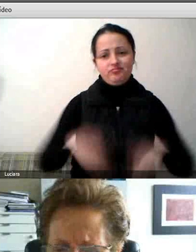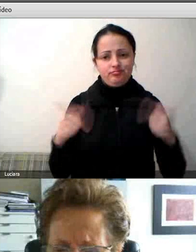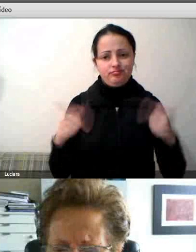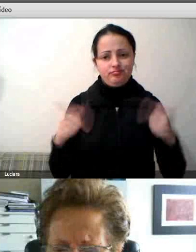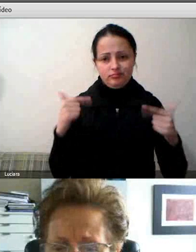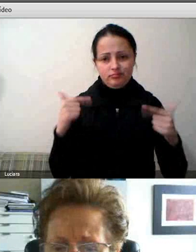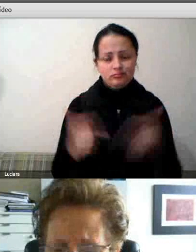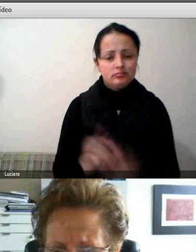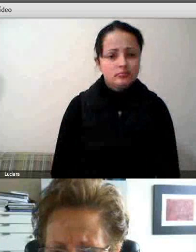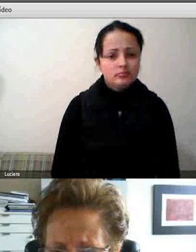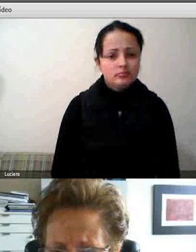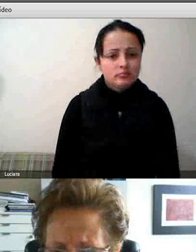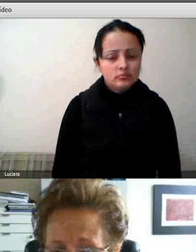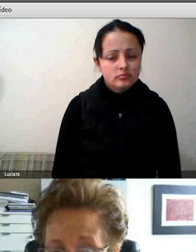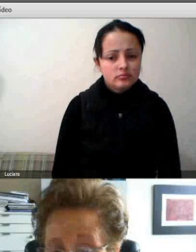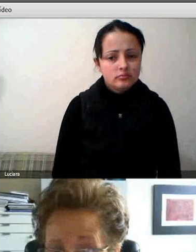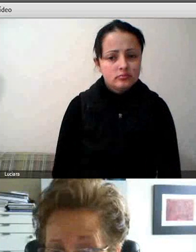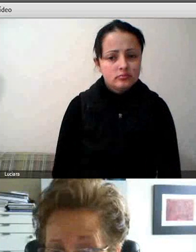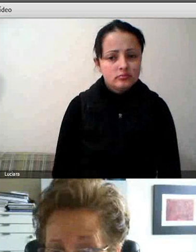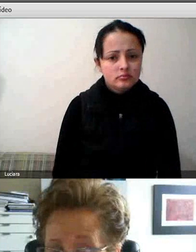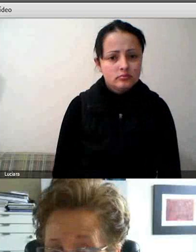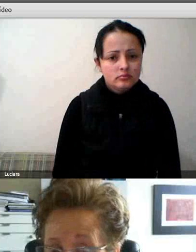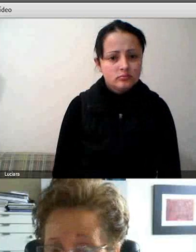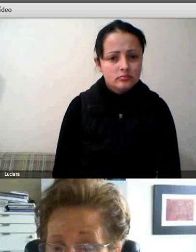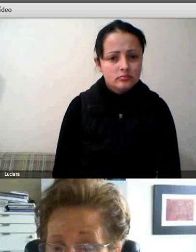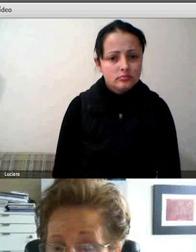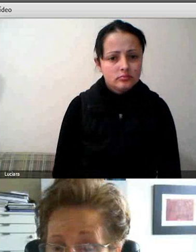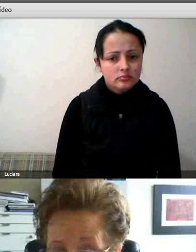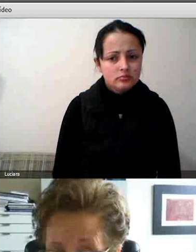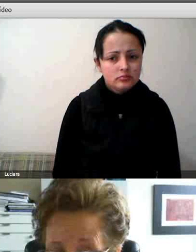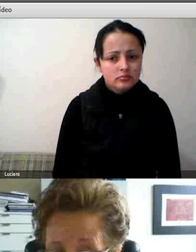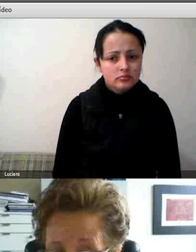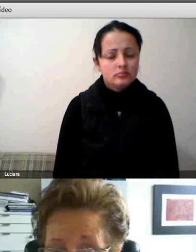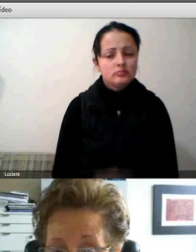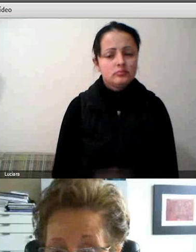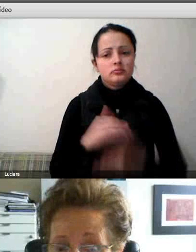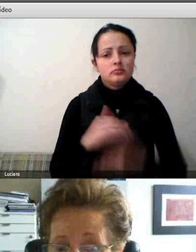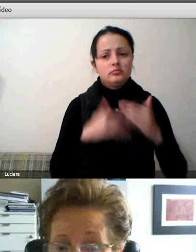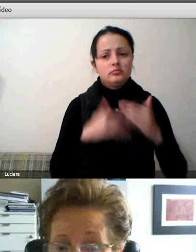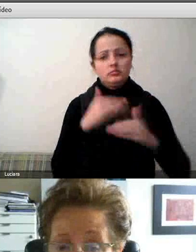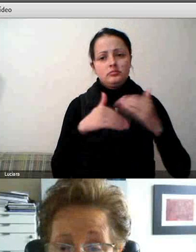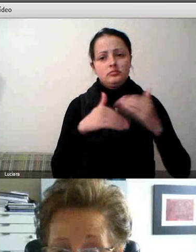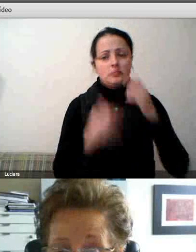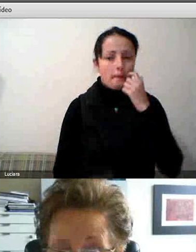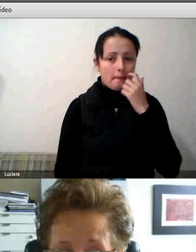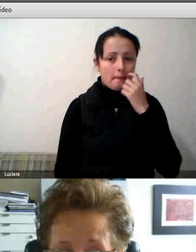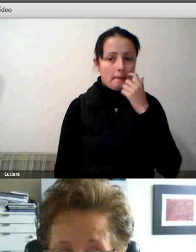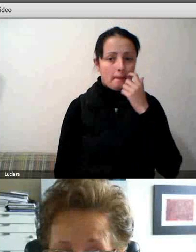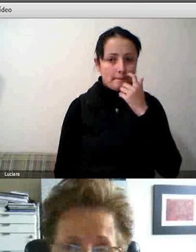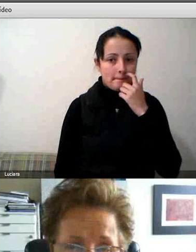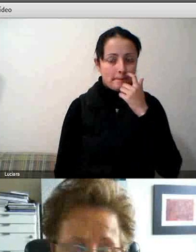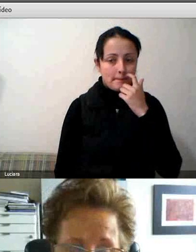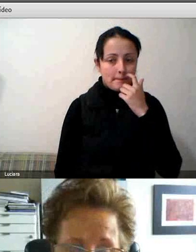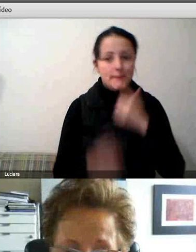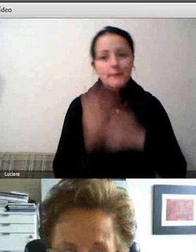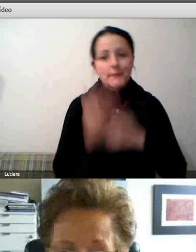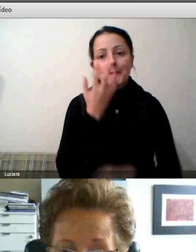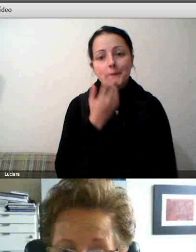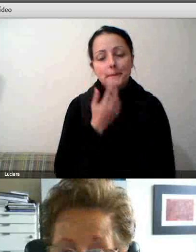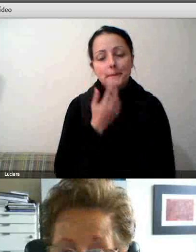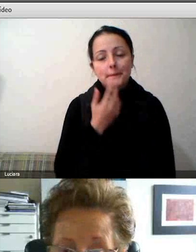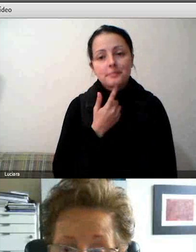era conturbada agora. E a nossa educação, o que serve? Porque pessoas muito bem educadas, porque fizeram cursos